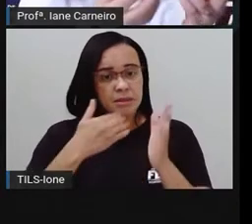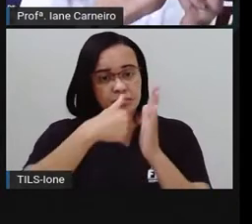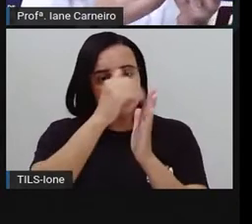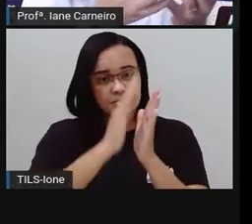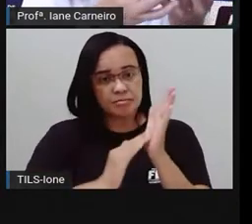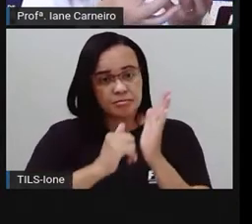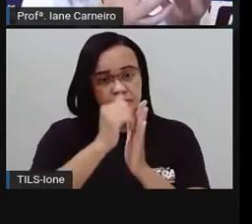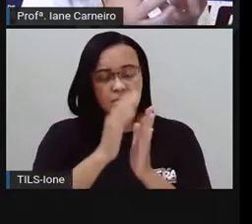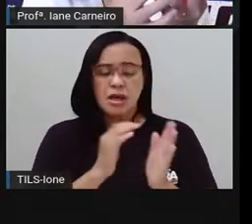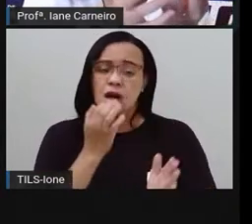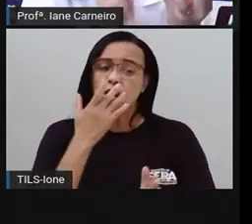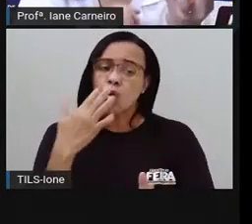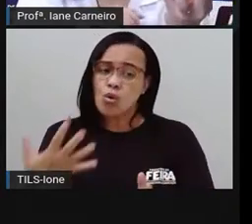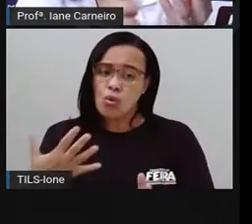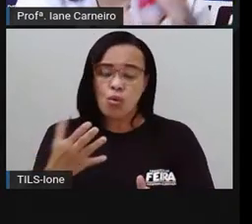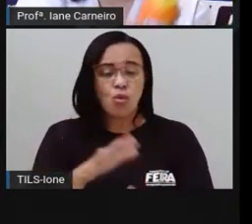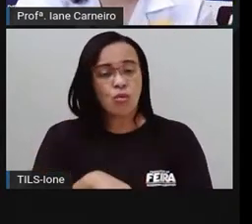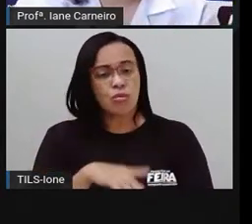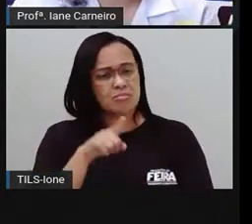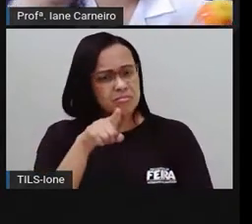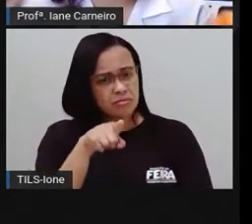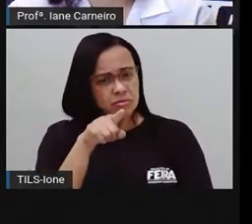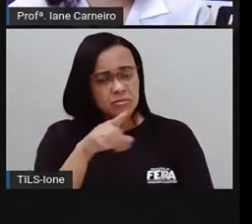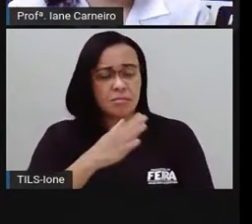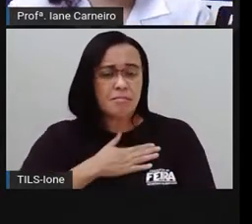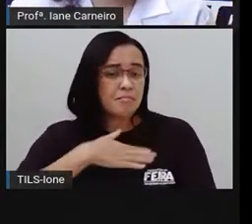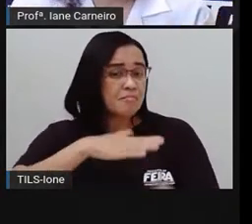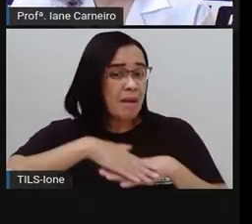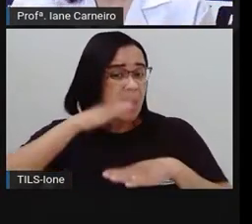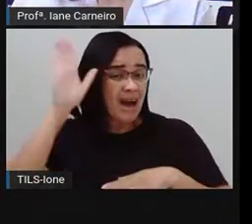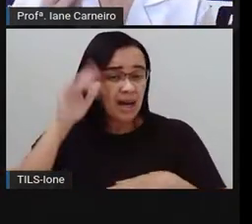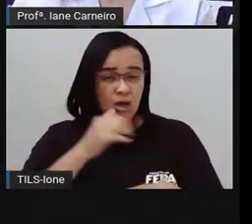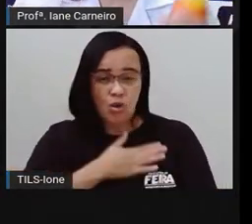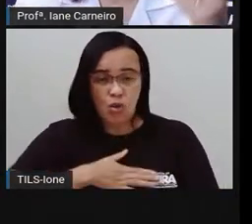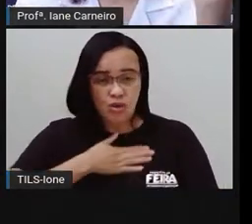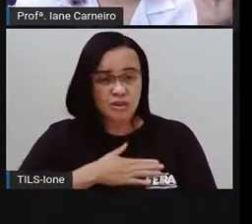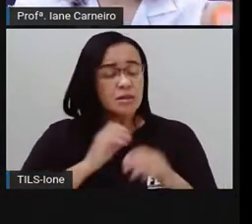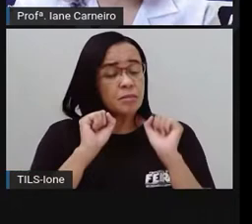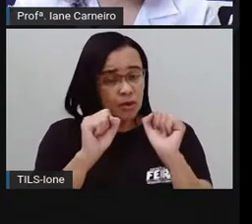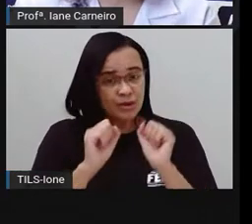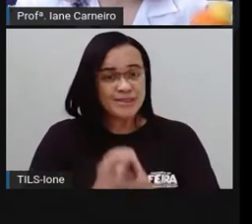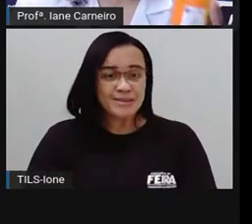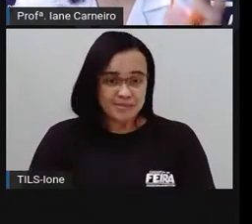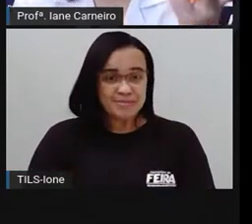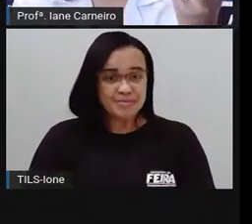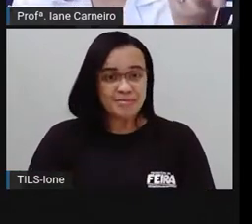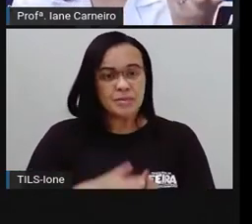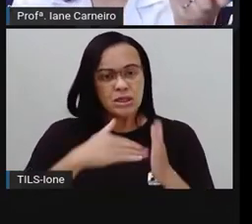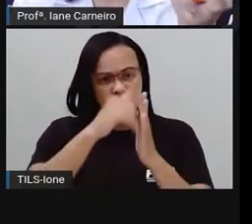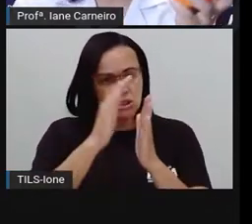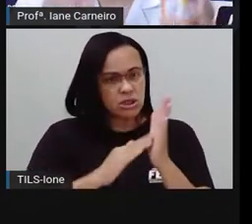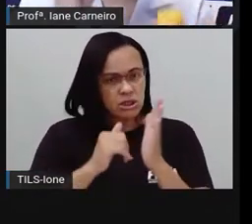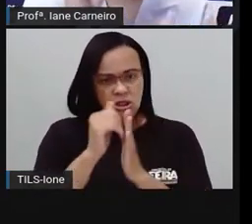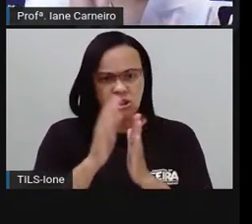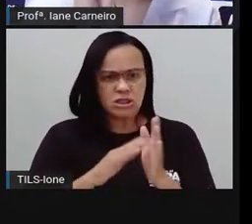Aí da cor que você preferir. A cor que você tiver em casa. Pode ser tinta guache,